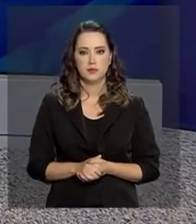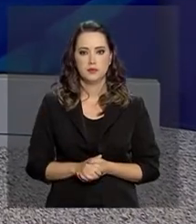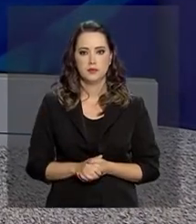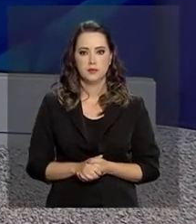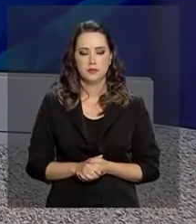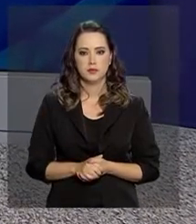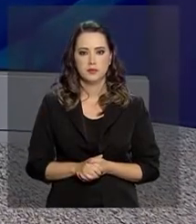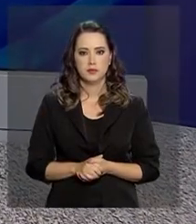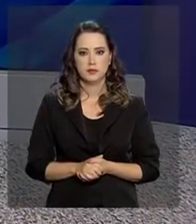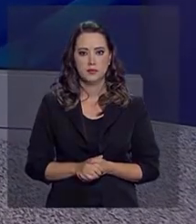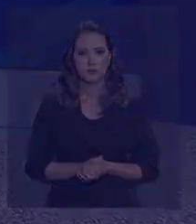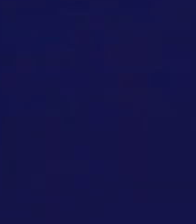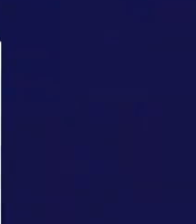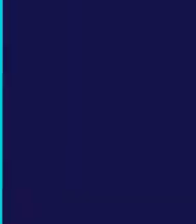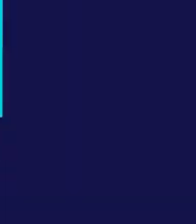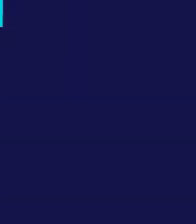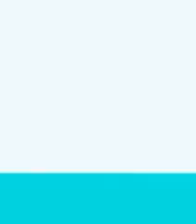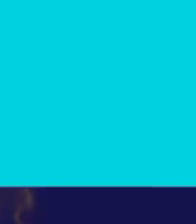federal